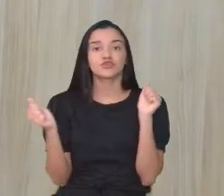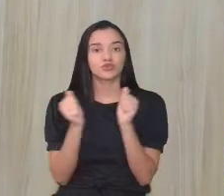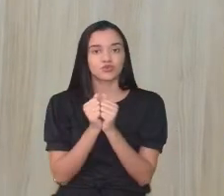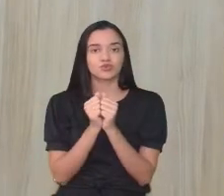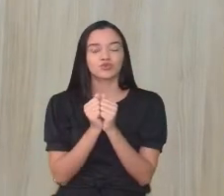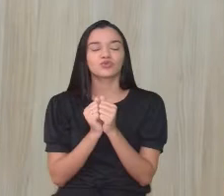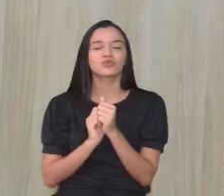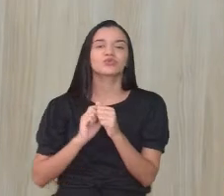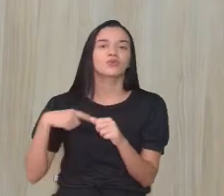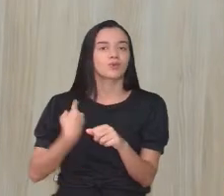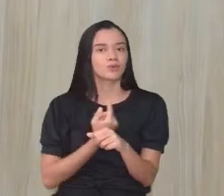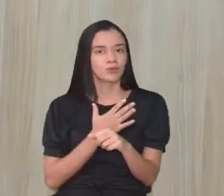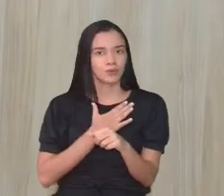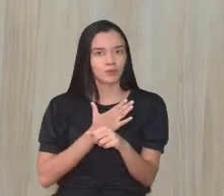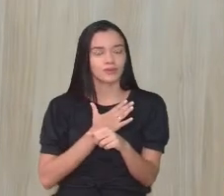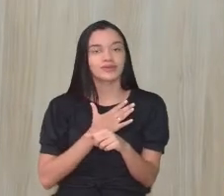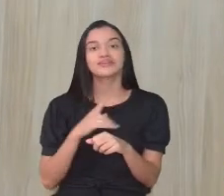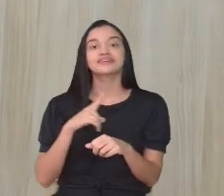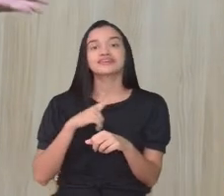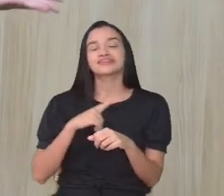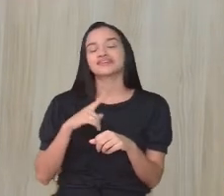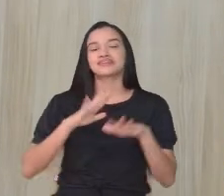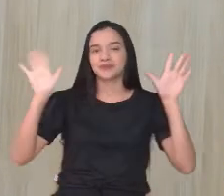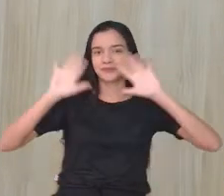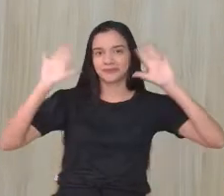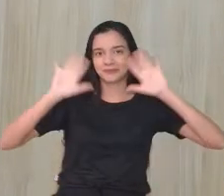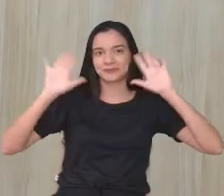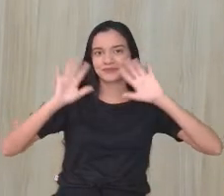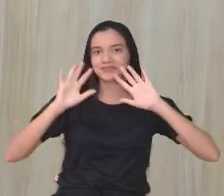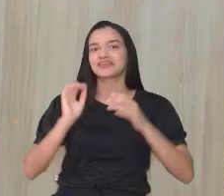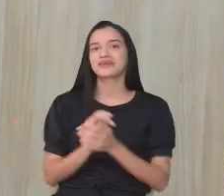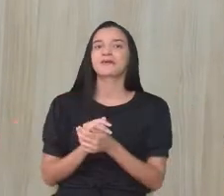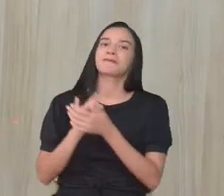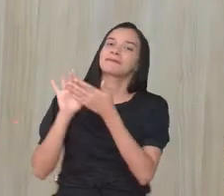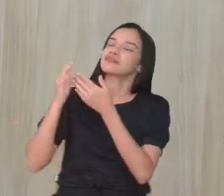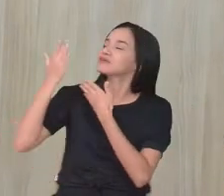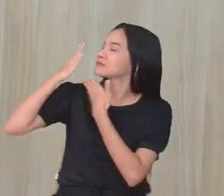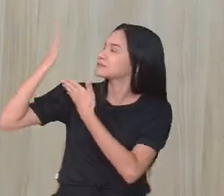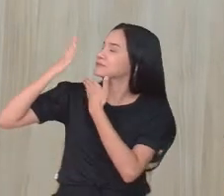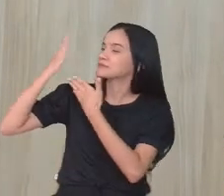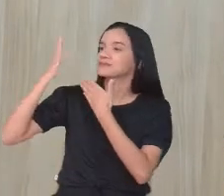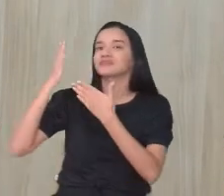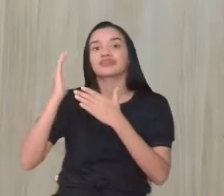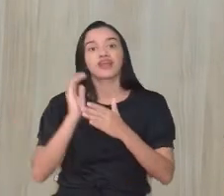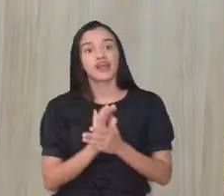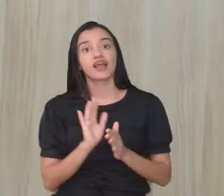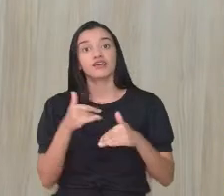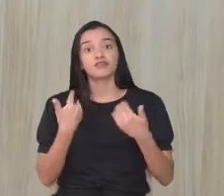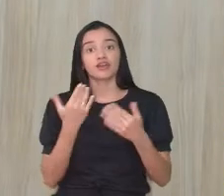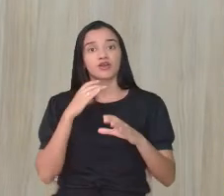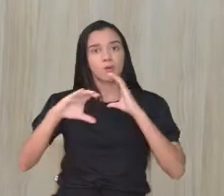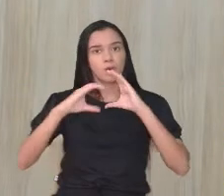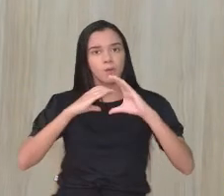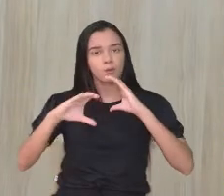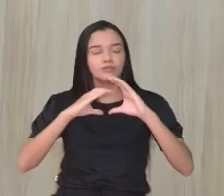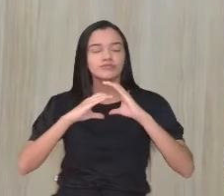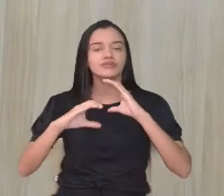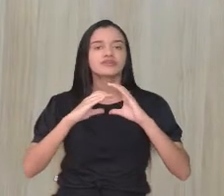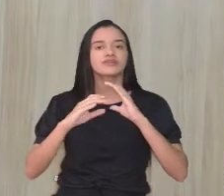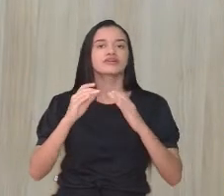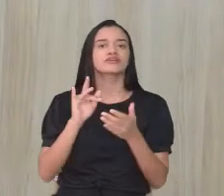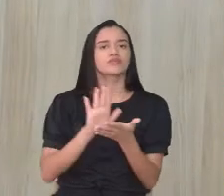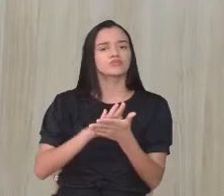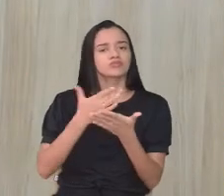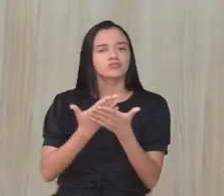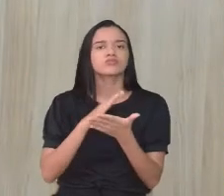aqui na aula de hoje, eu tenho a nossa querida intérprete Midian. Seja muito bem-vinda, Midian. Midian fará a comunicação com vocês aí em Libras,